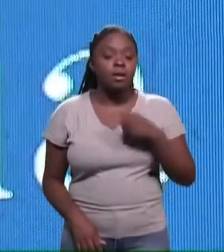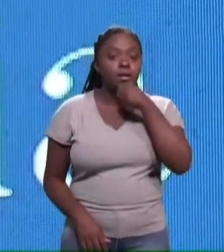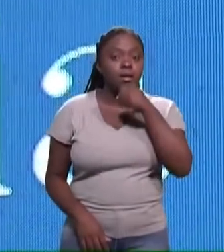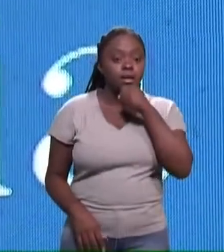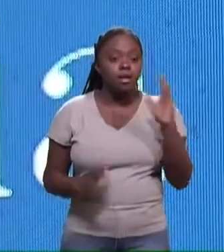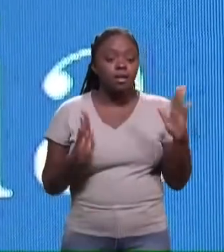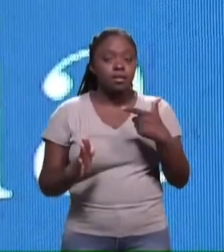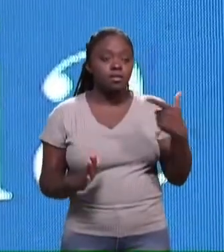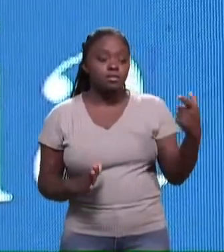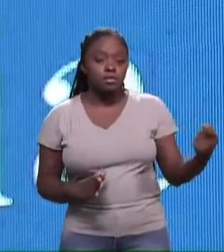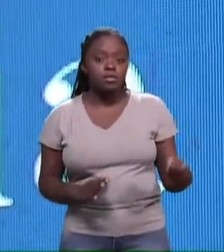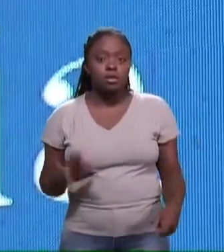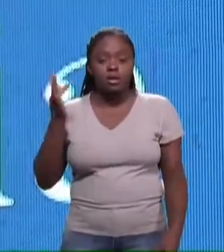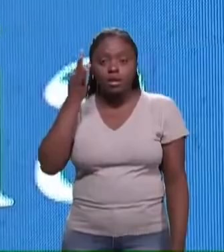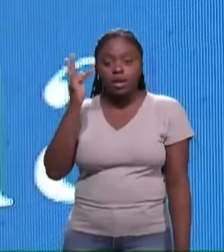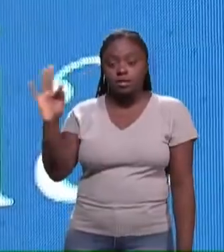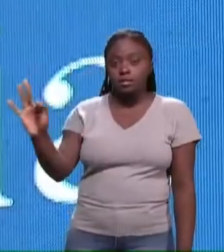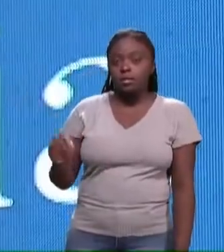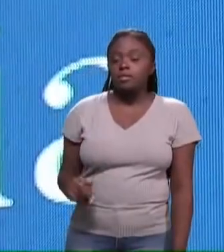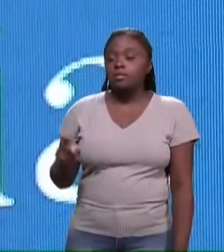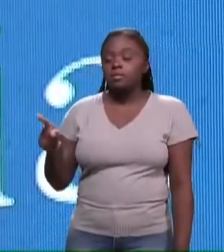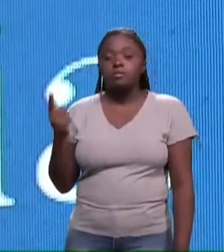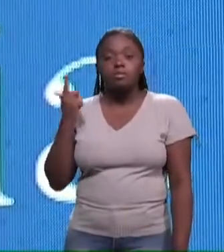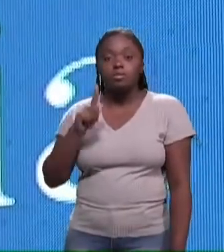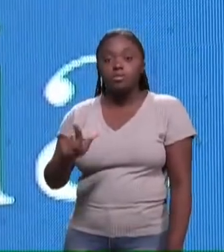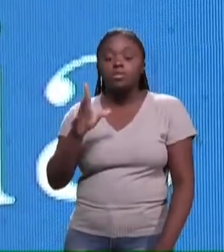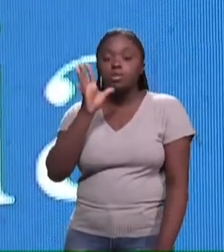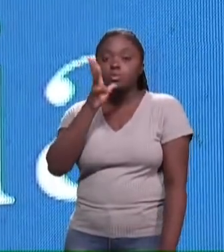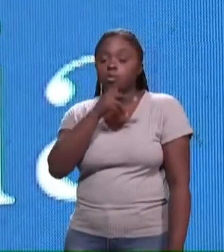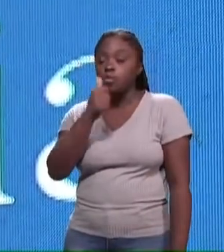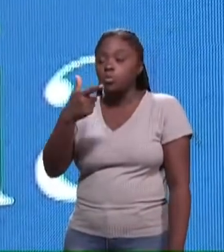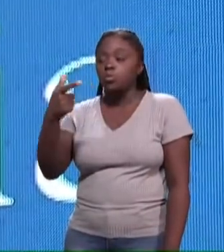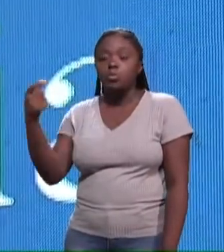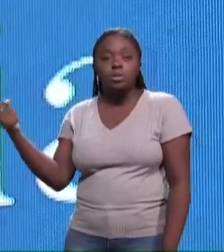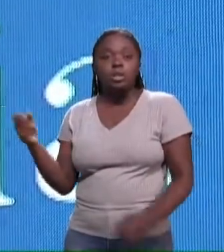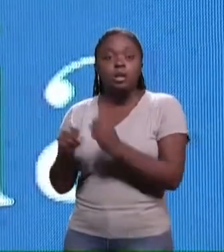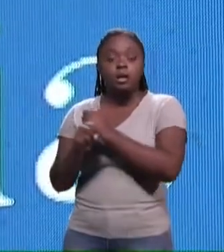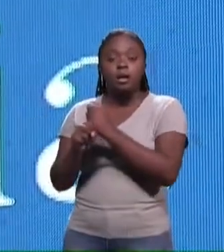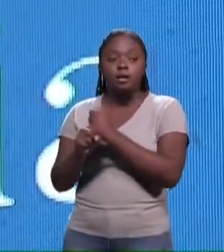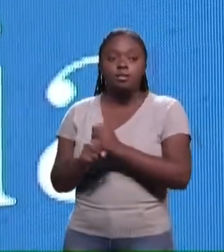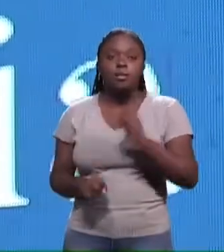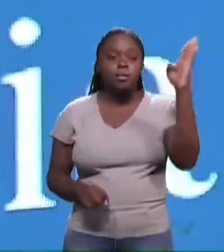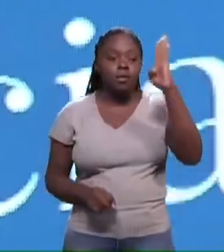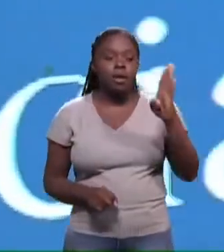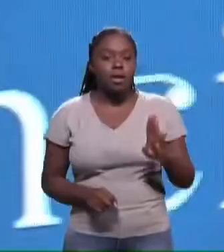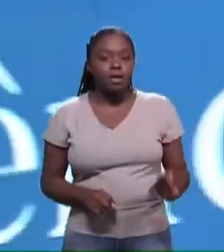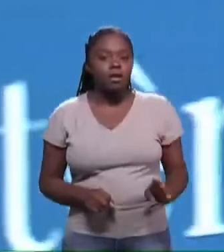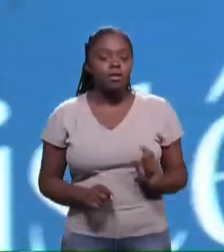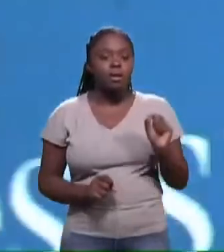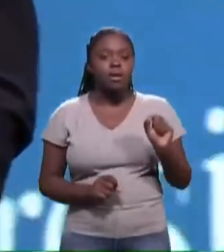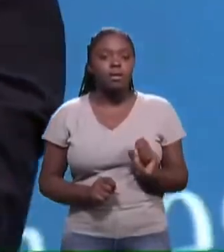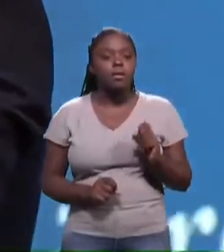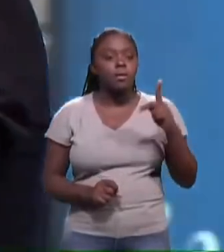20 anos, o que levou a França 200 anos para envelhecer. Nosso país vai ser um país que a previdência